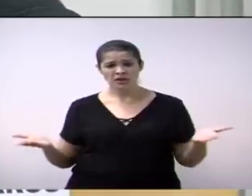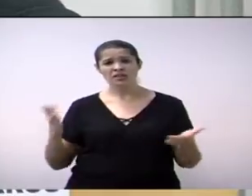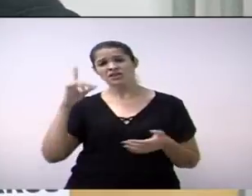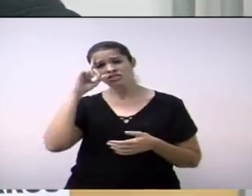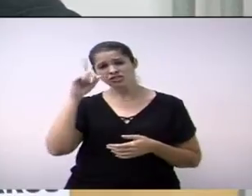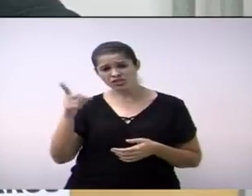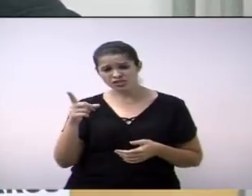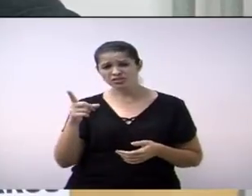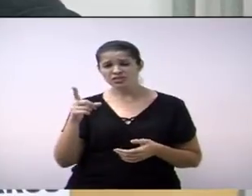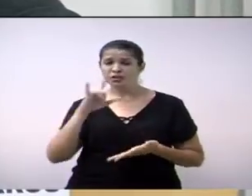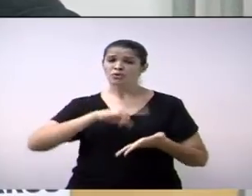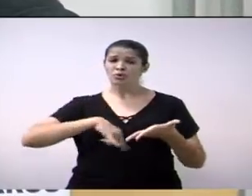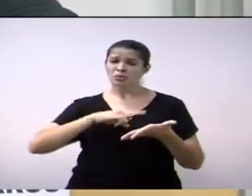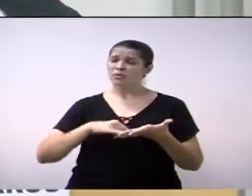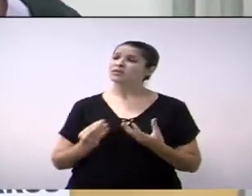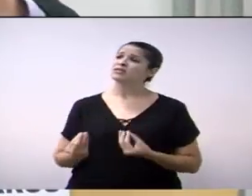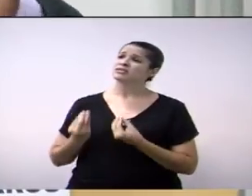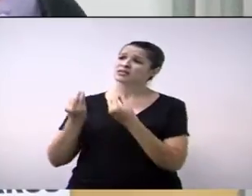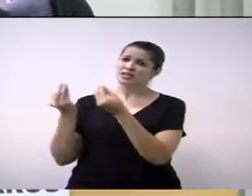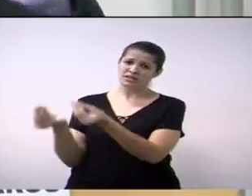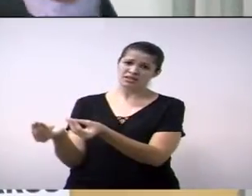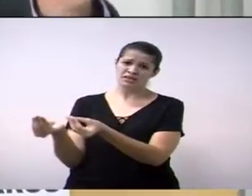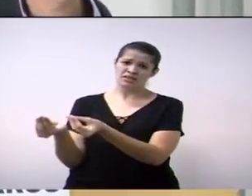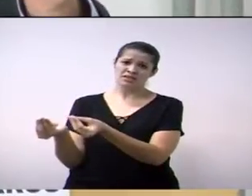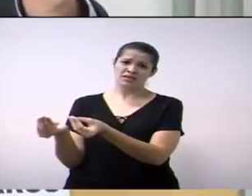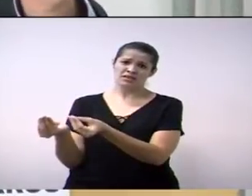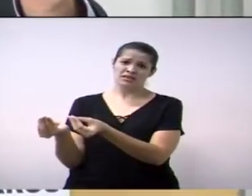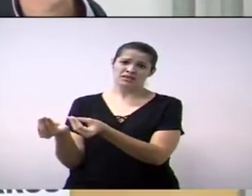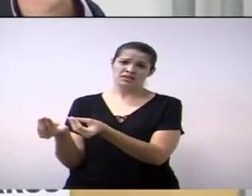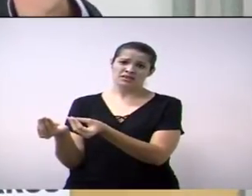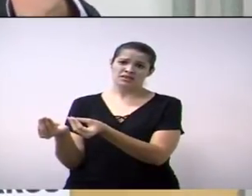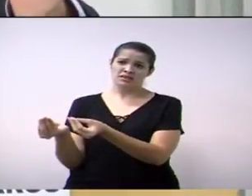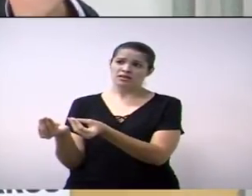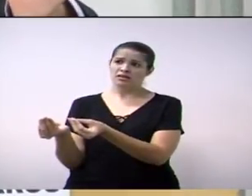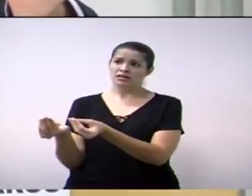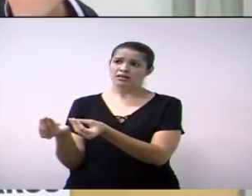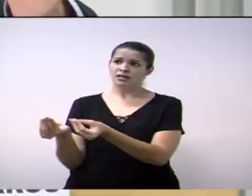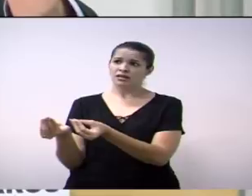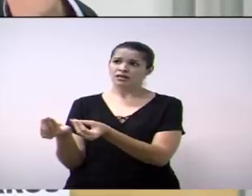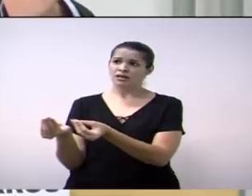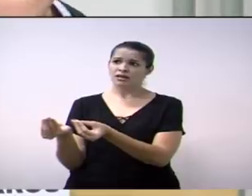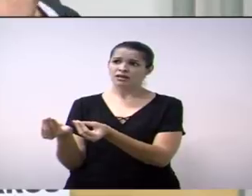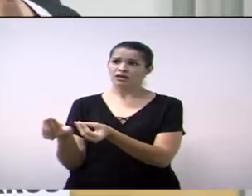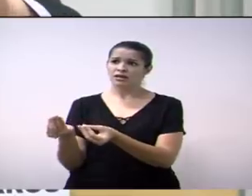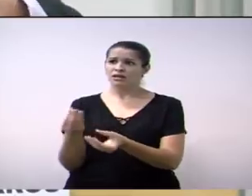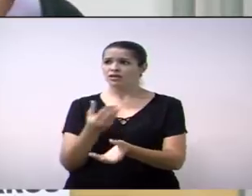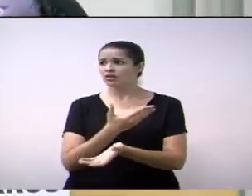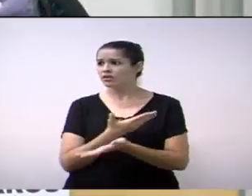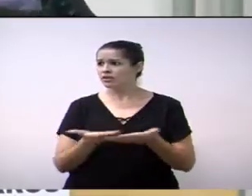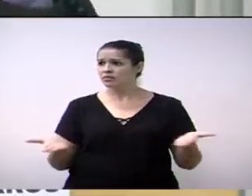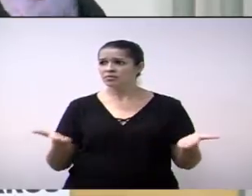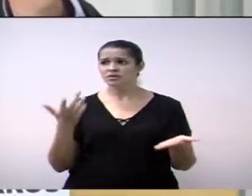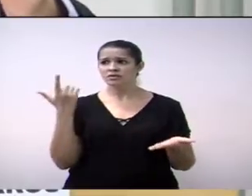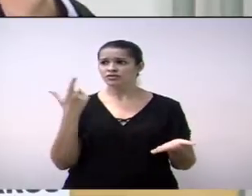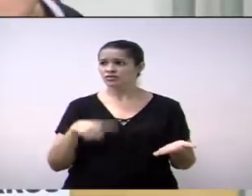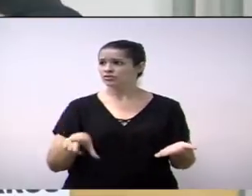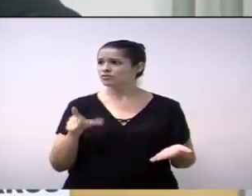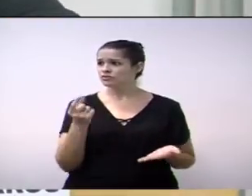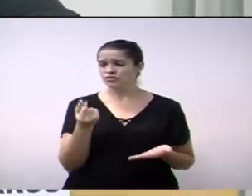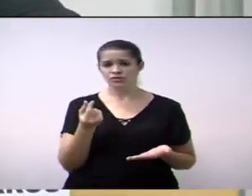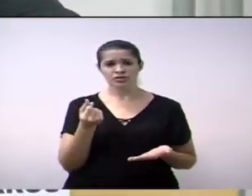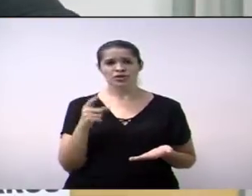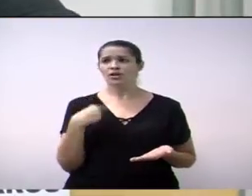R$ 500 mil, é isso, né? R$ 500 mil vai ter que ser devolvido para o governo federal. E, dependente disso, já vai ter que